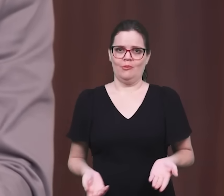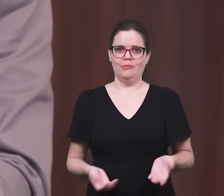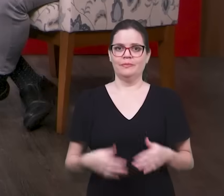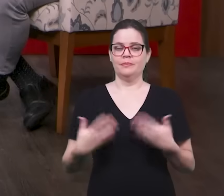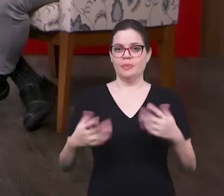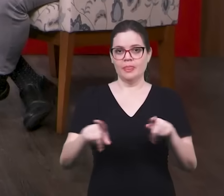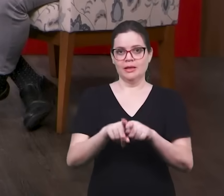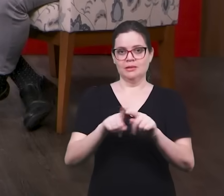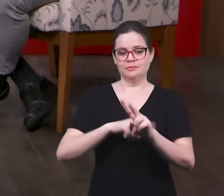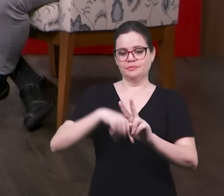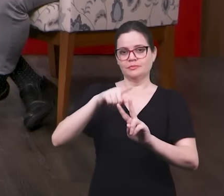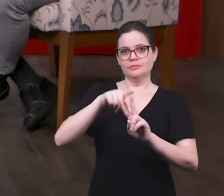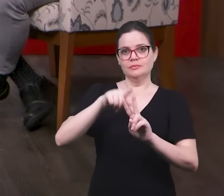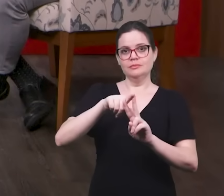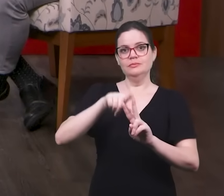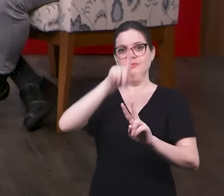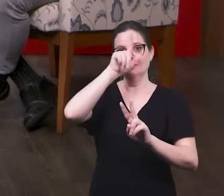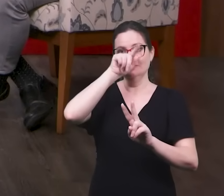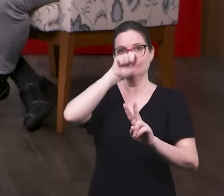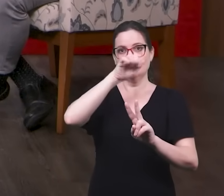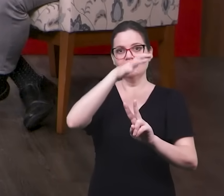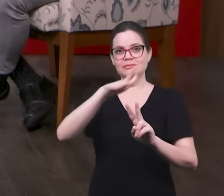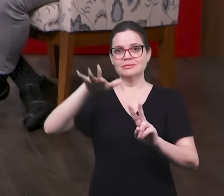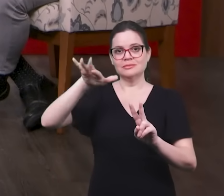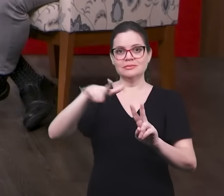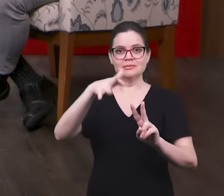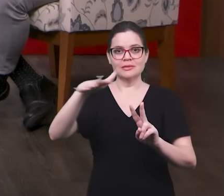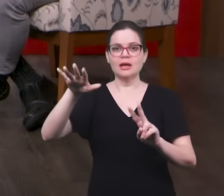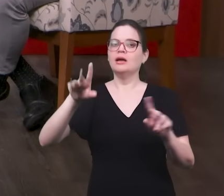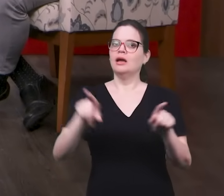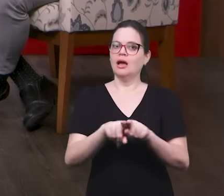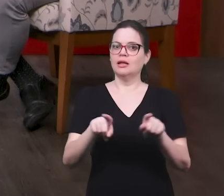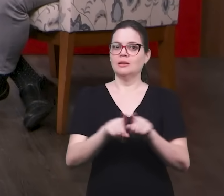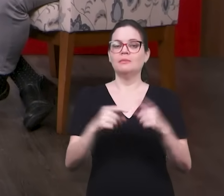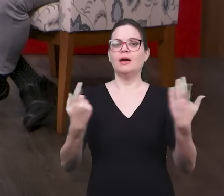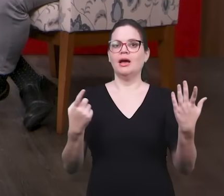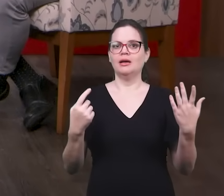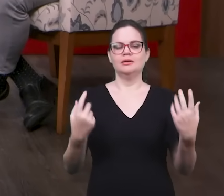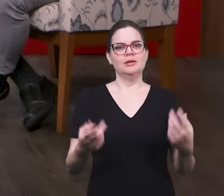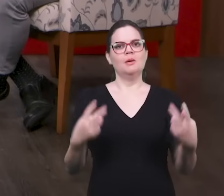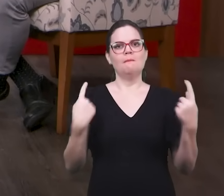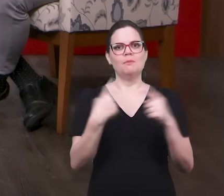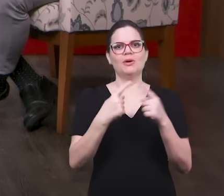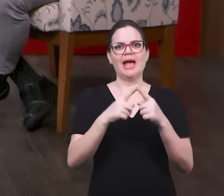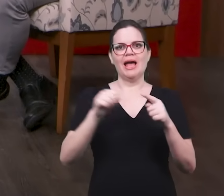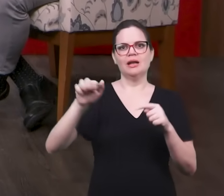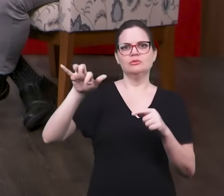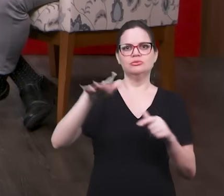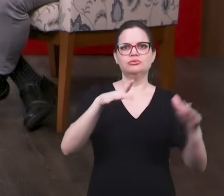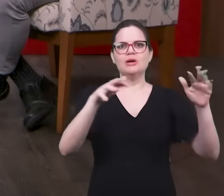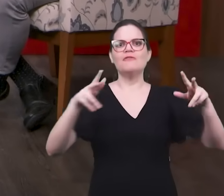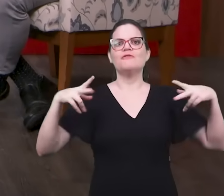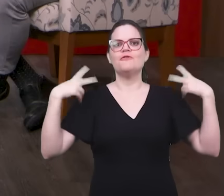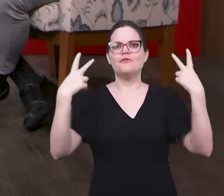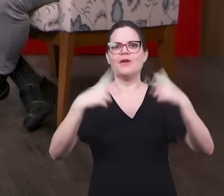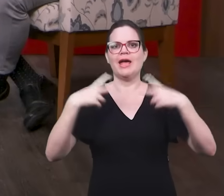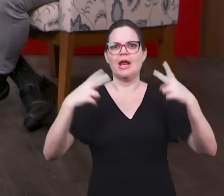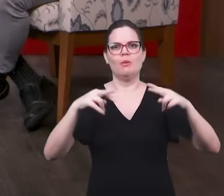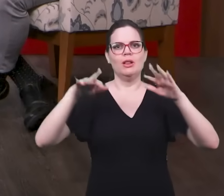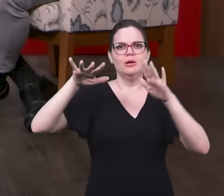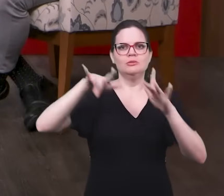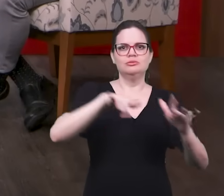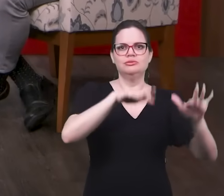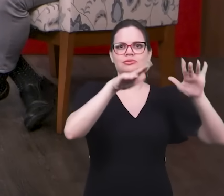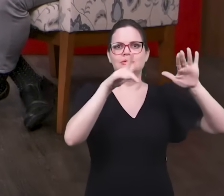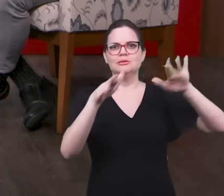E a andorinha é outra que também surpreende, porque a andorinha ela é de verão. Ela tá aqui, daqui a pouco ela tá lá. A andorinha